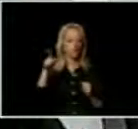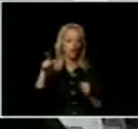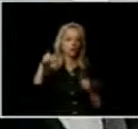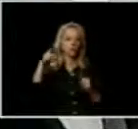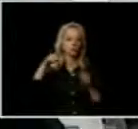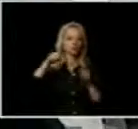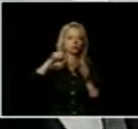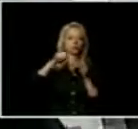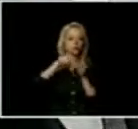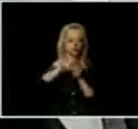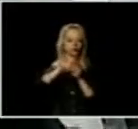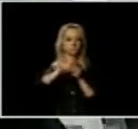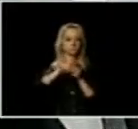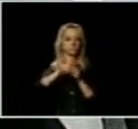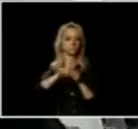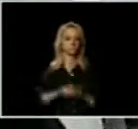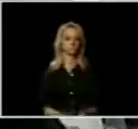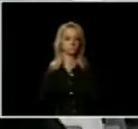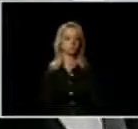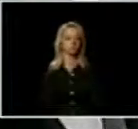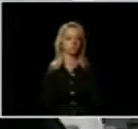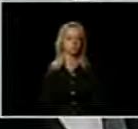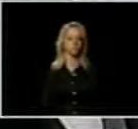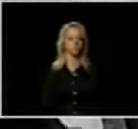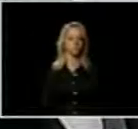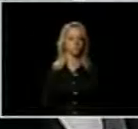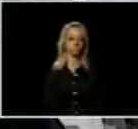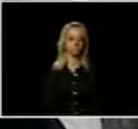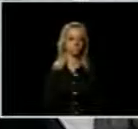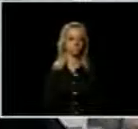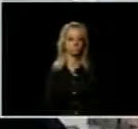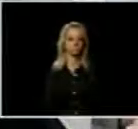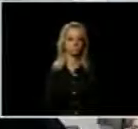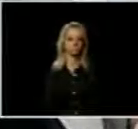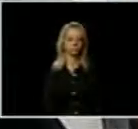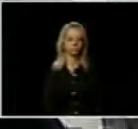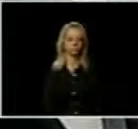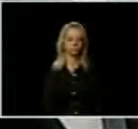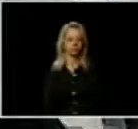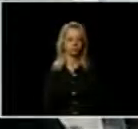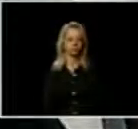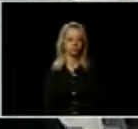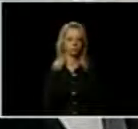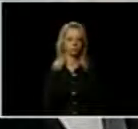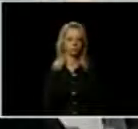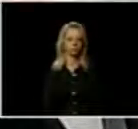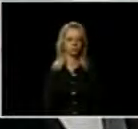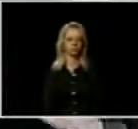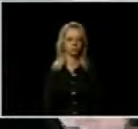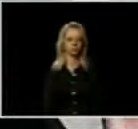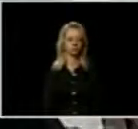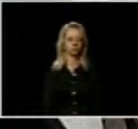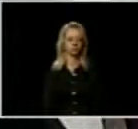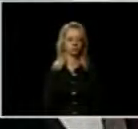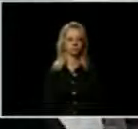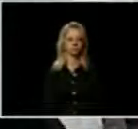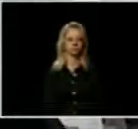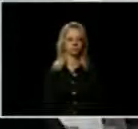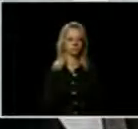dele, concordo com isso. Mas acho que ele teria que vir aqui na Câmara Municipal ter uma participação dos